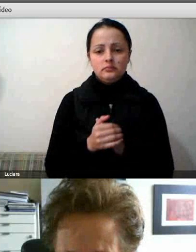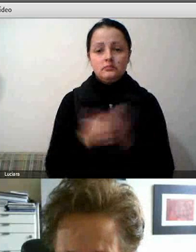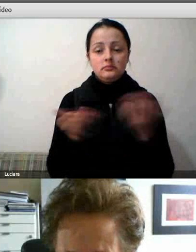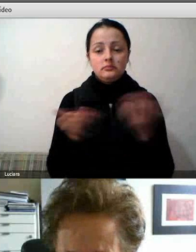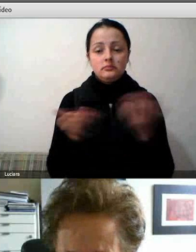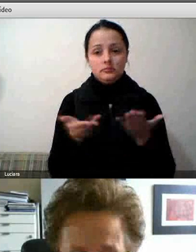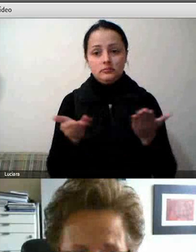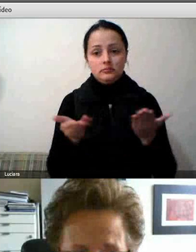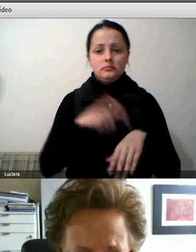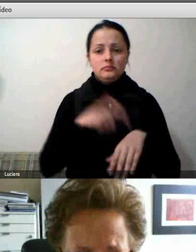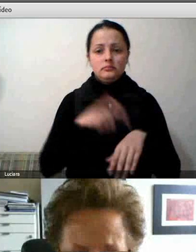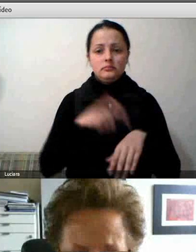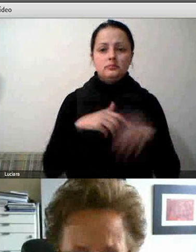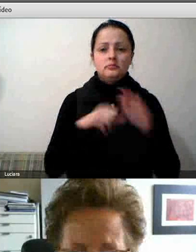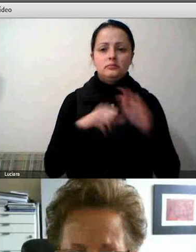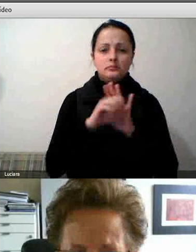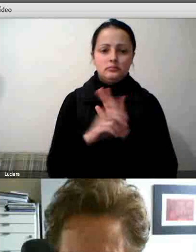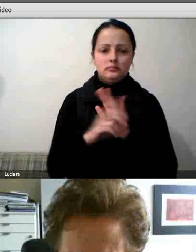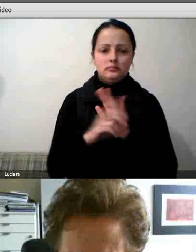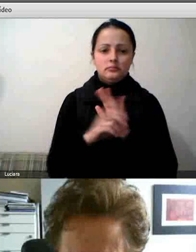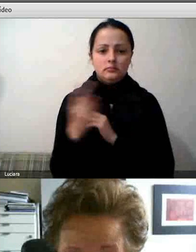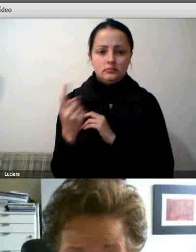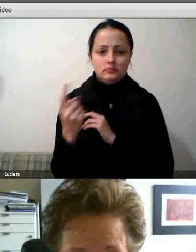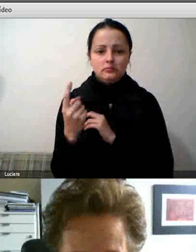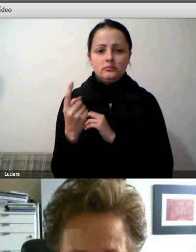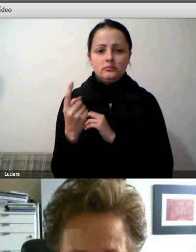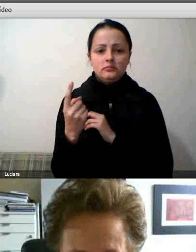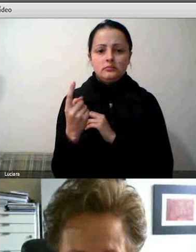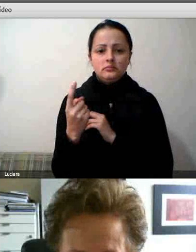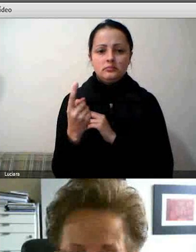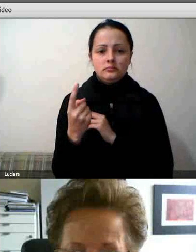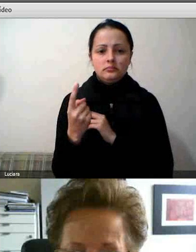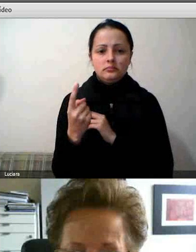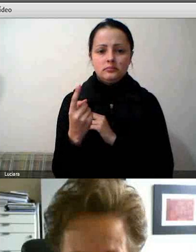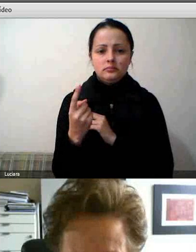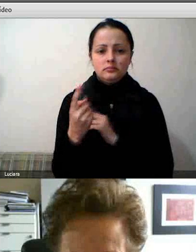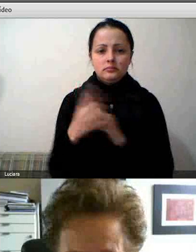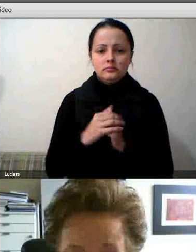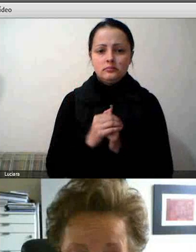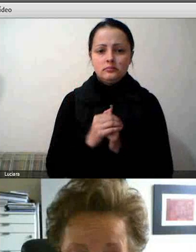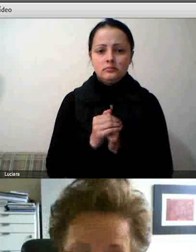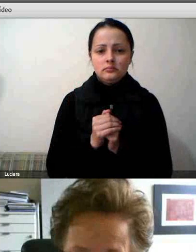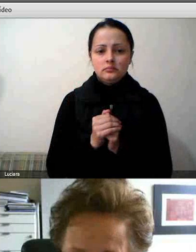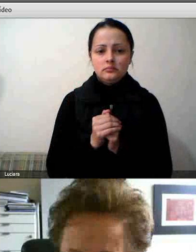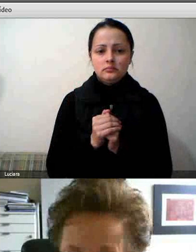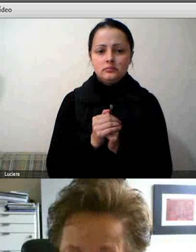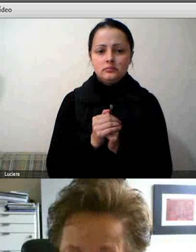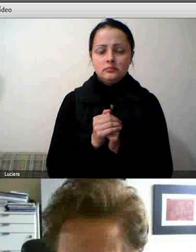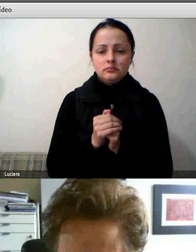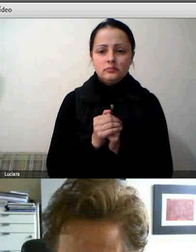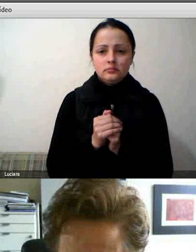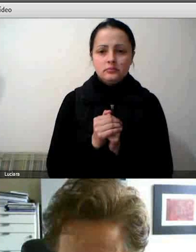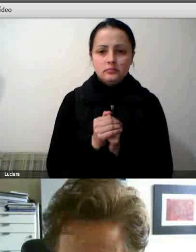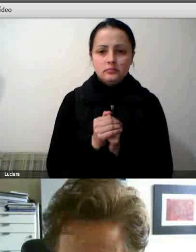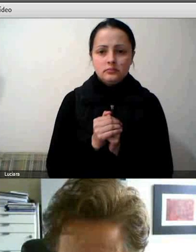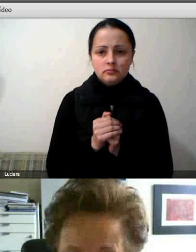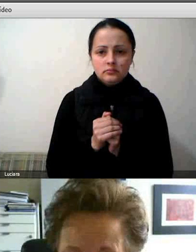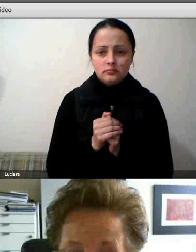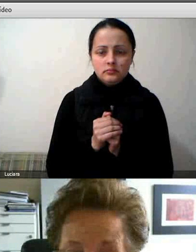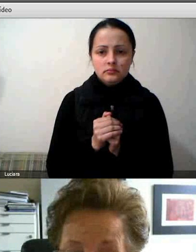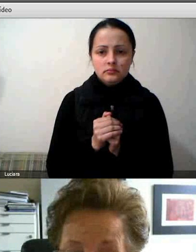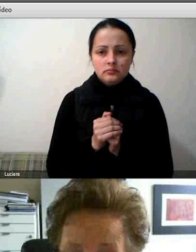equivocado. Se a gente estuda epistemologia genética com base teórica, descobre que é o grande equívoco do ensino.